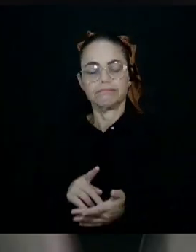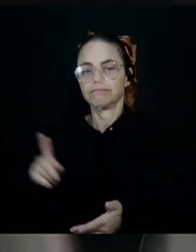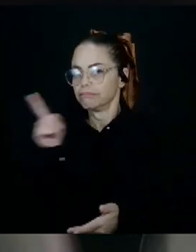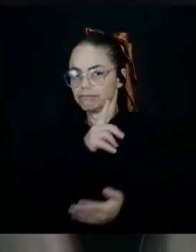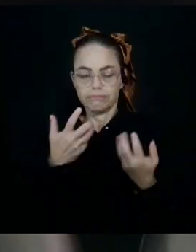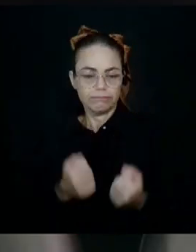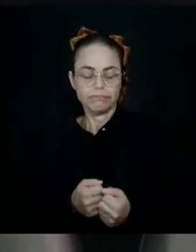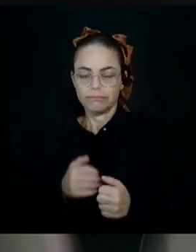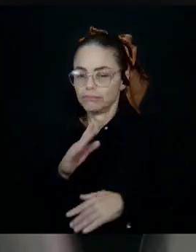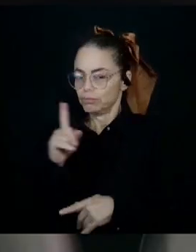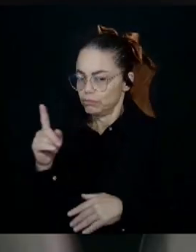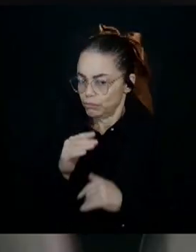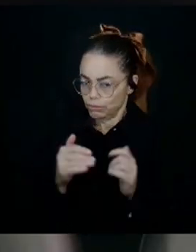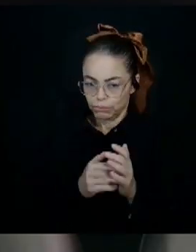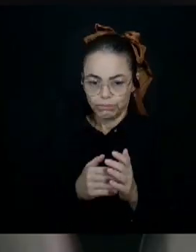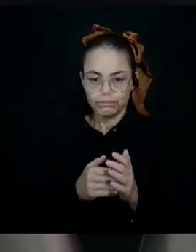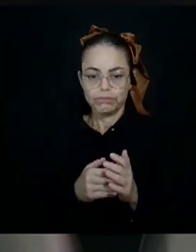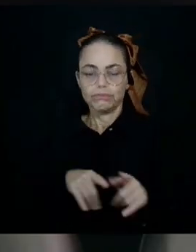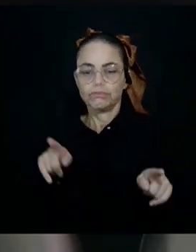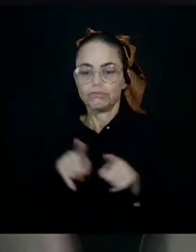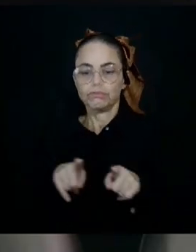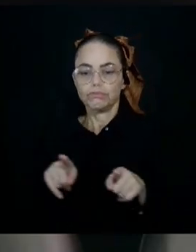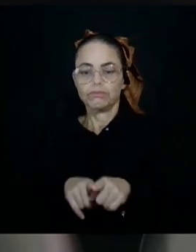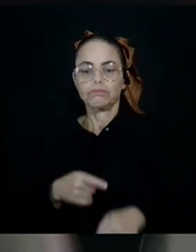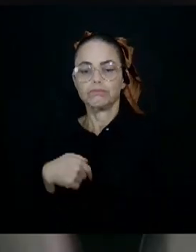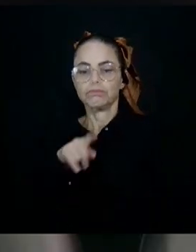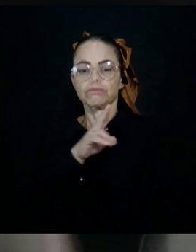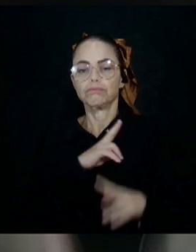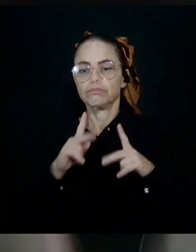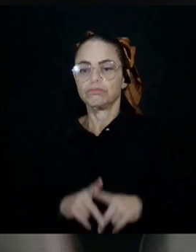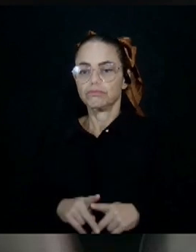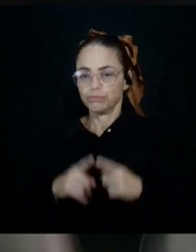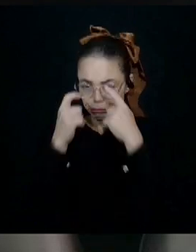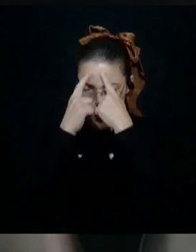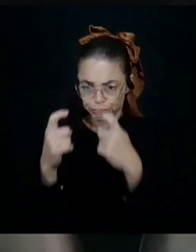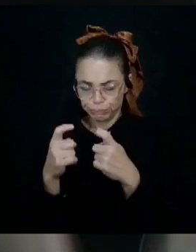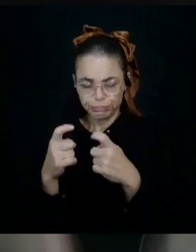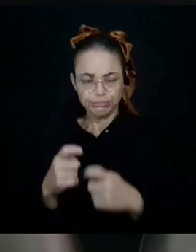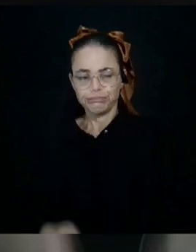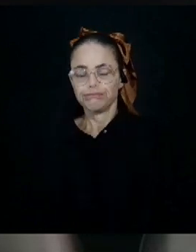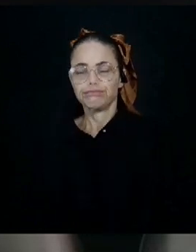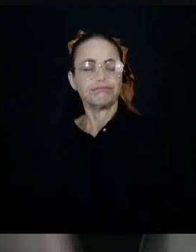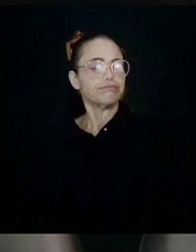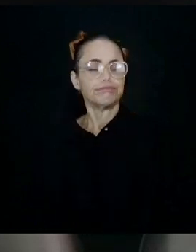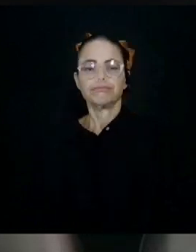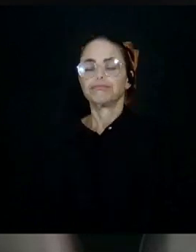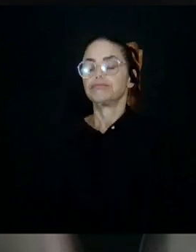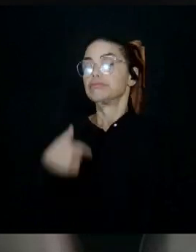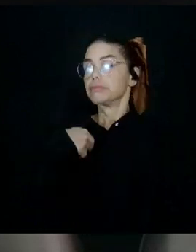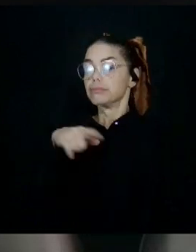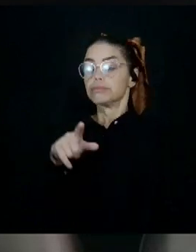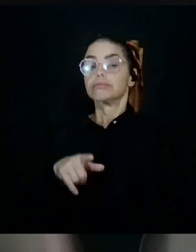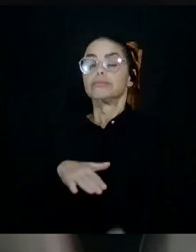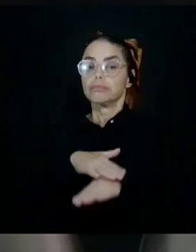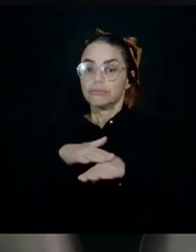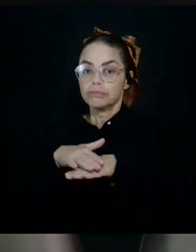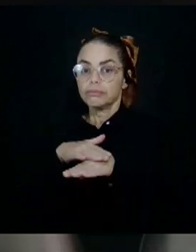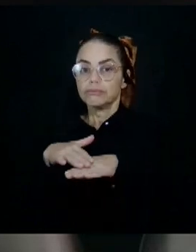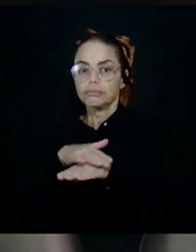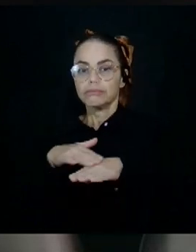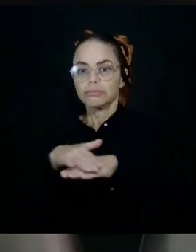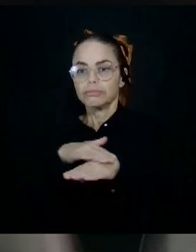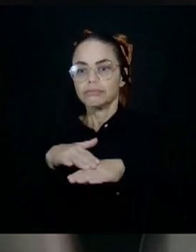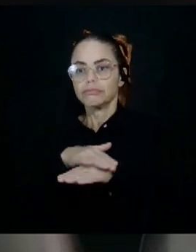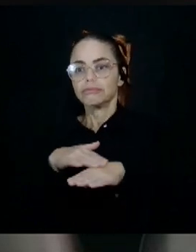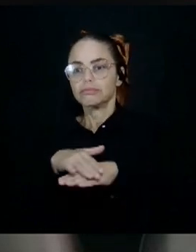né? Não é também ir para uma postura agressiva, né? Não é isso. Mas vamos conversando sobre, vamos espalhando,